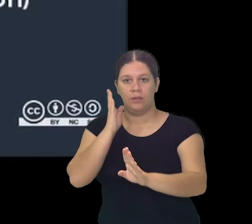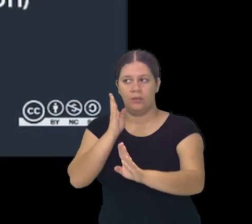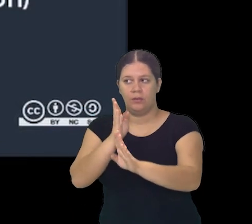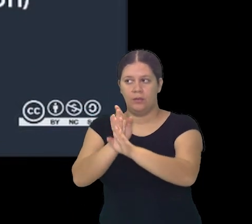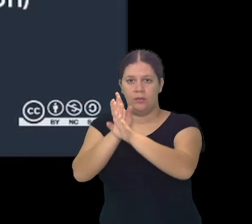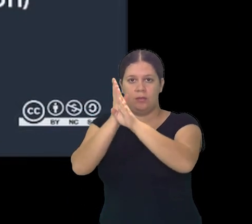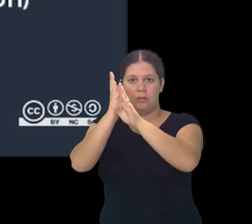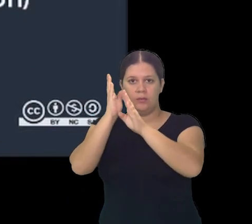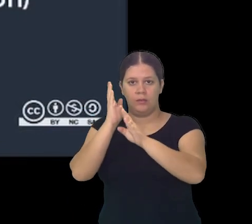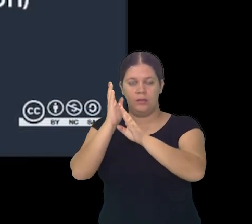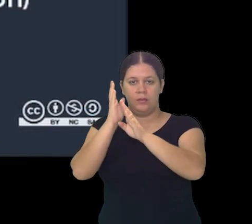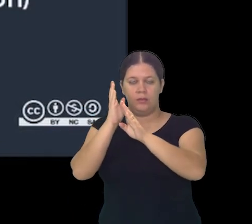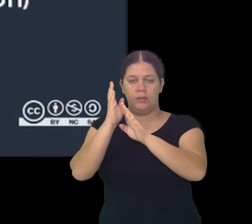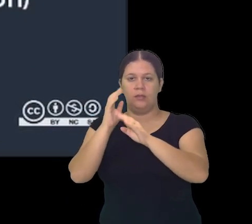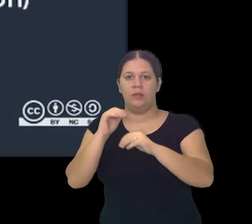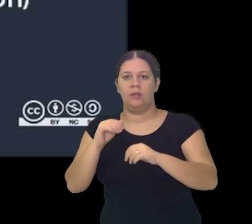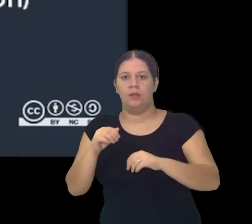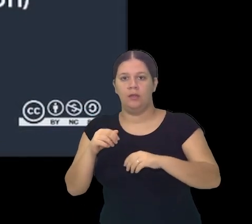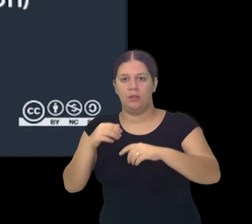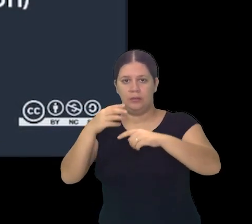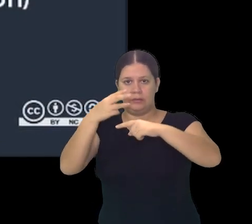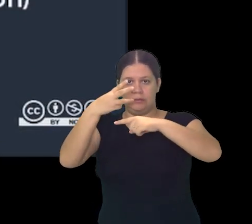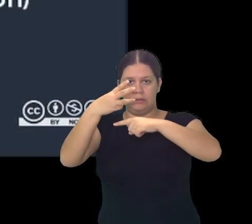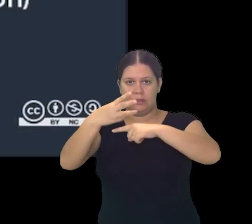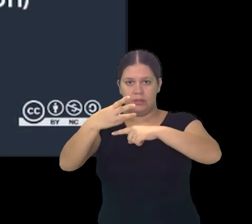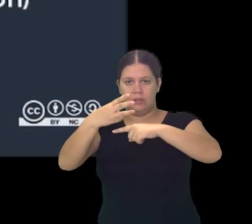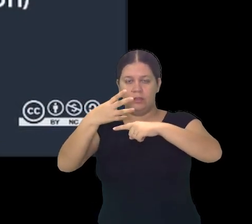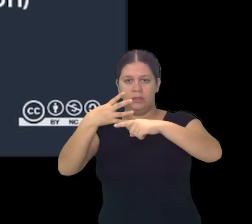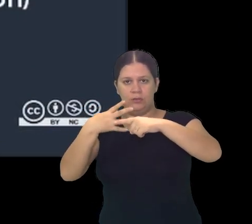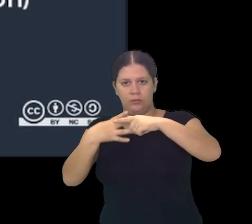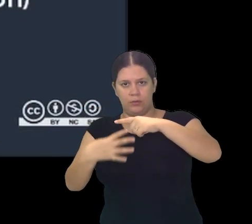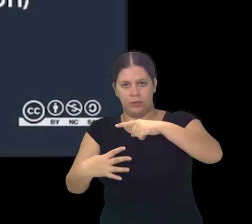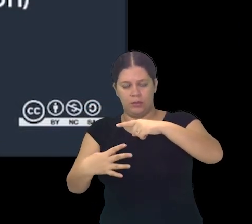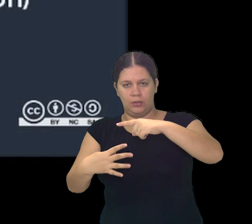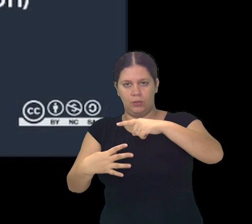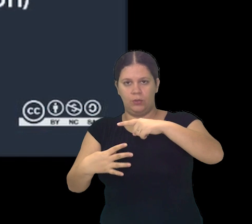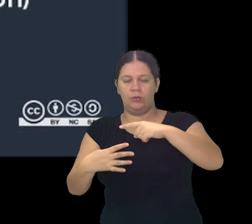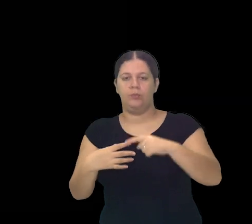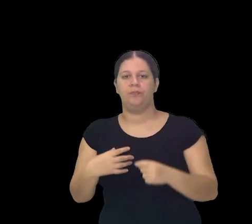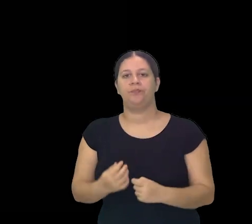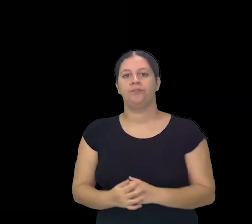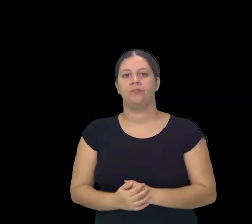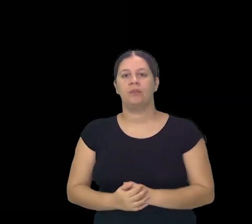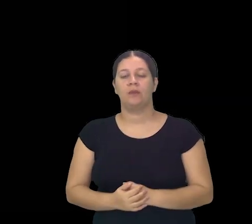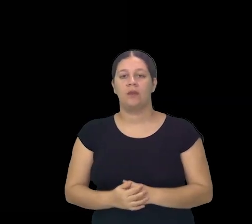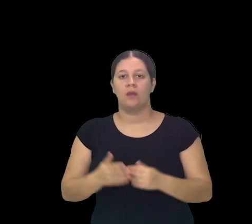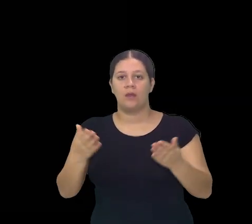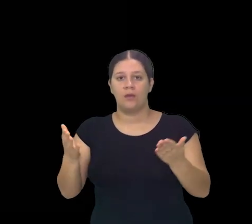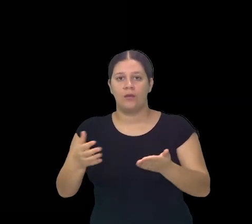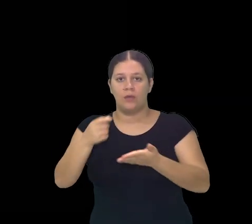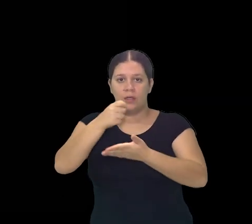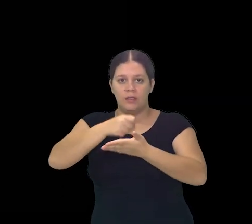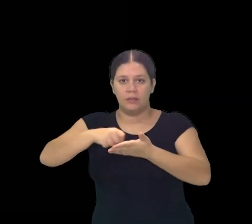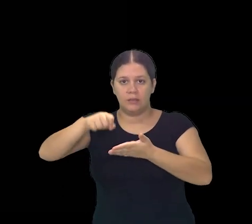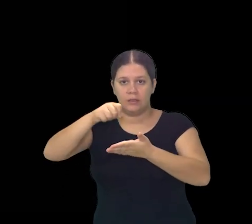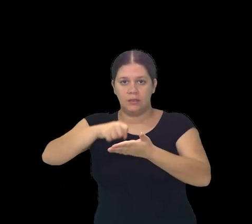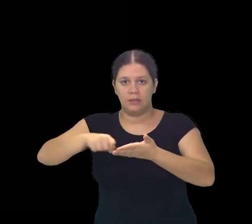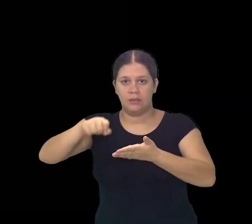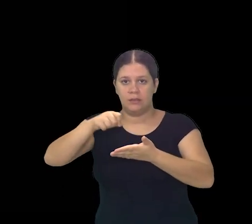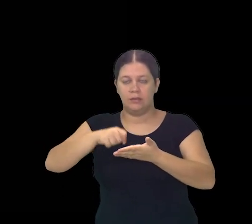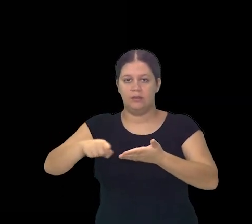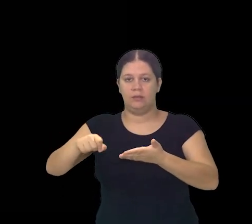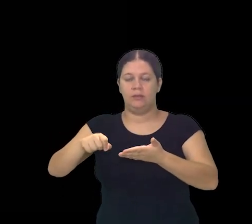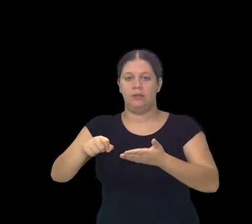Determine o numerador e o denominador da fração 3 sobre 4, ou 3 quartos. Então, vamos reescrever isso para que